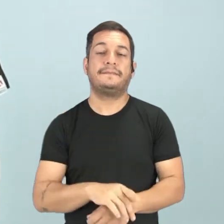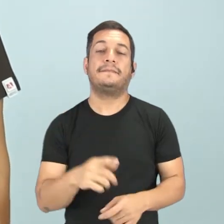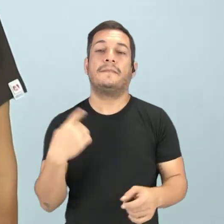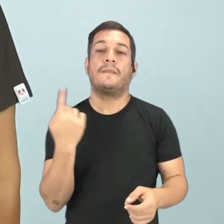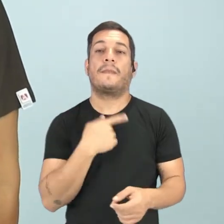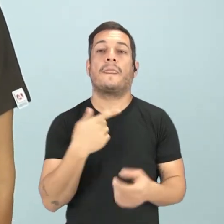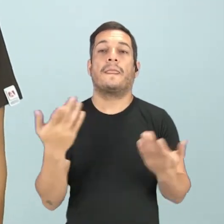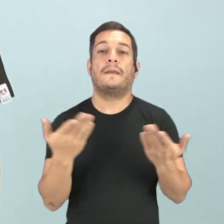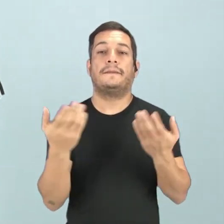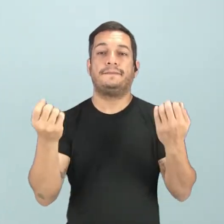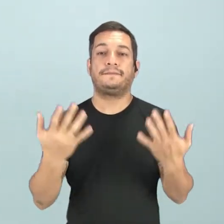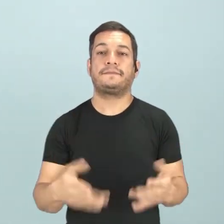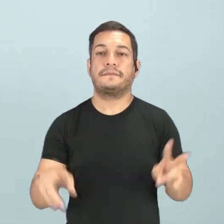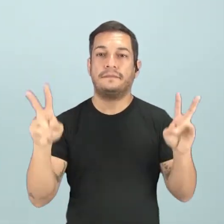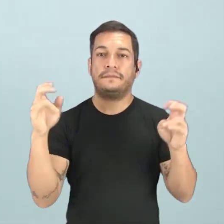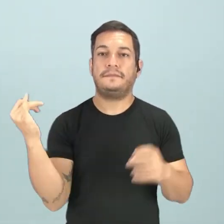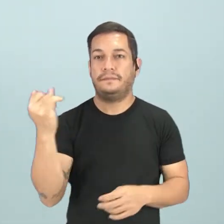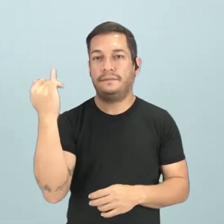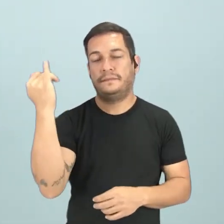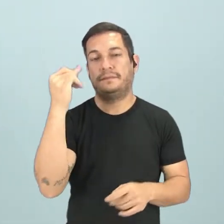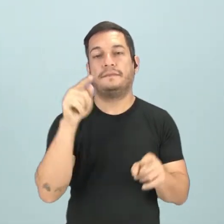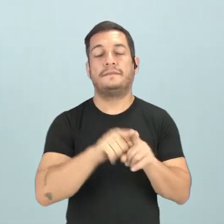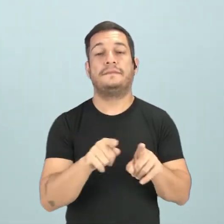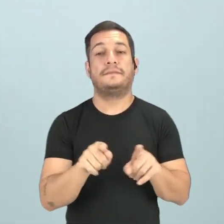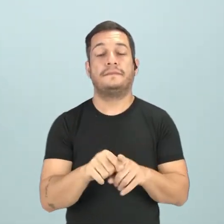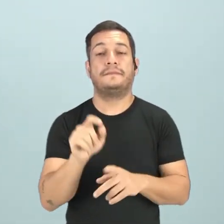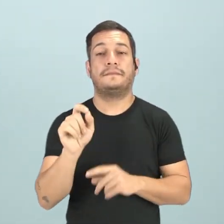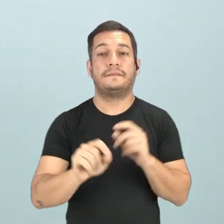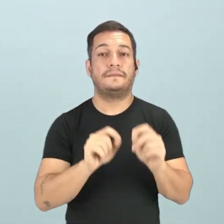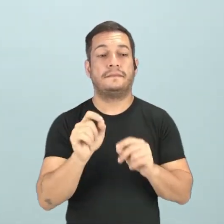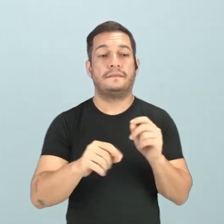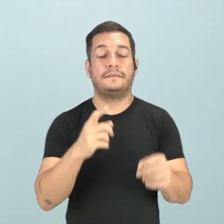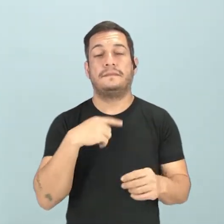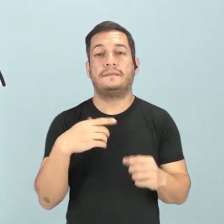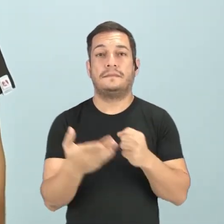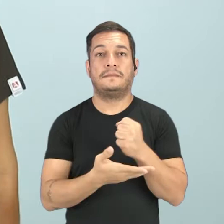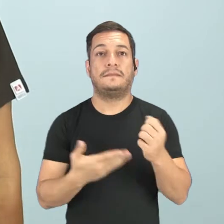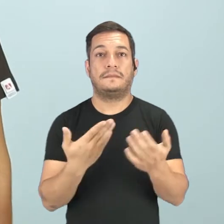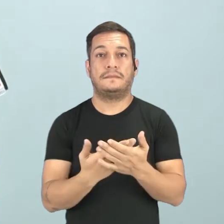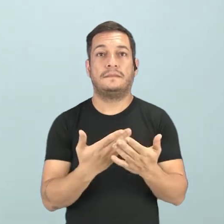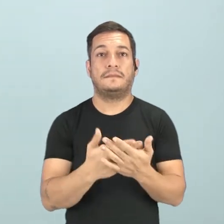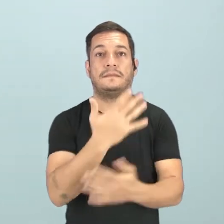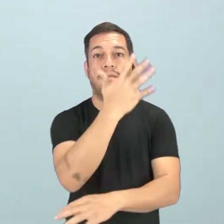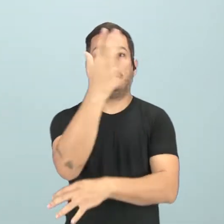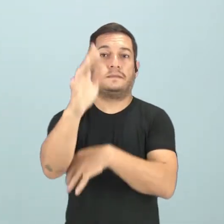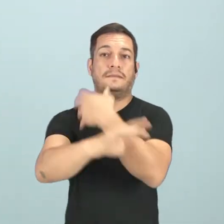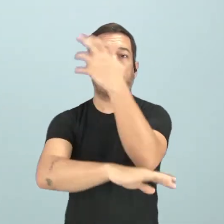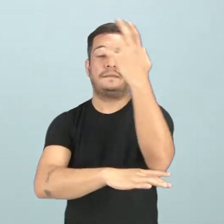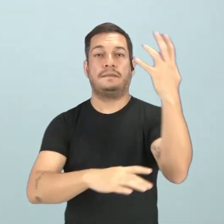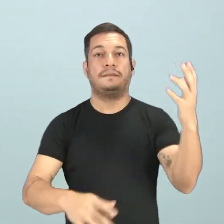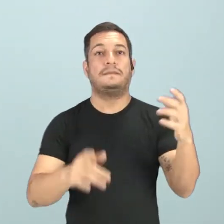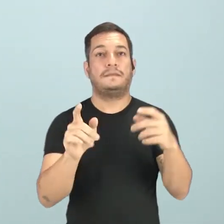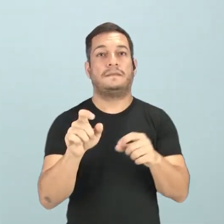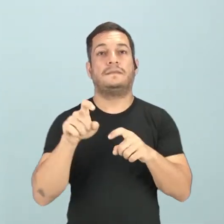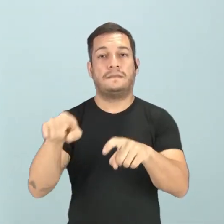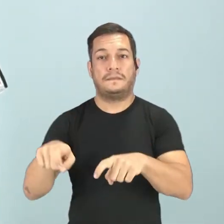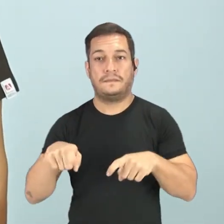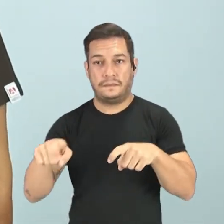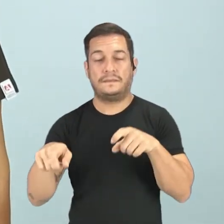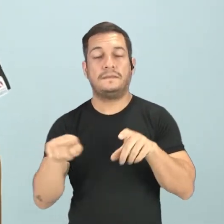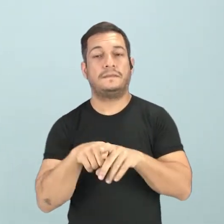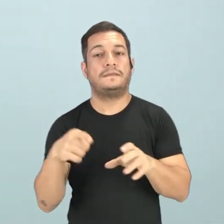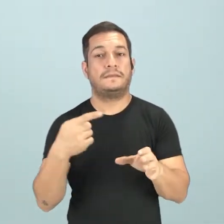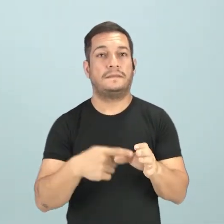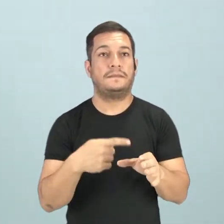falar de um tema importantíssimo, né? Em relação ao estudo das paisagens rurais e as paisagens urbanas